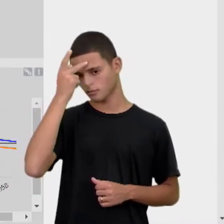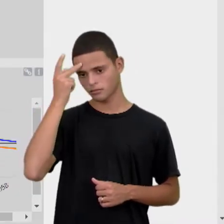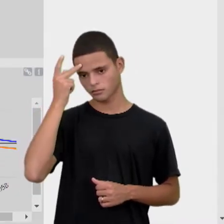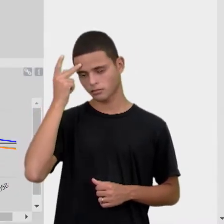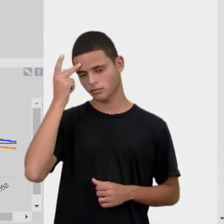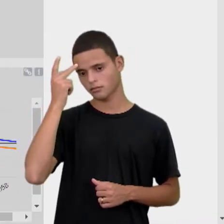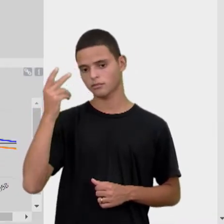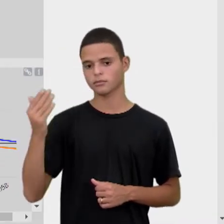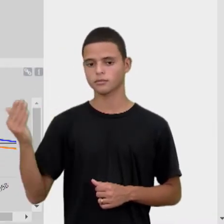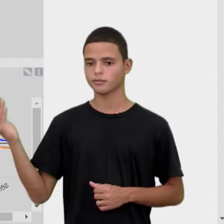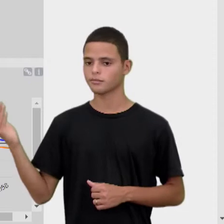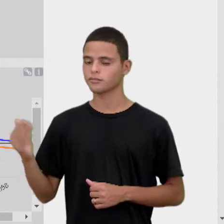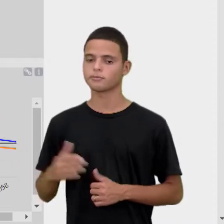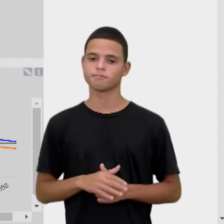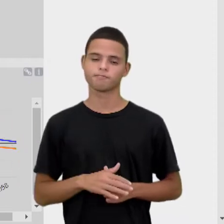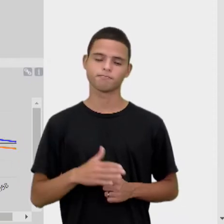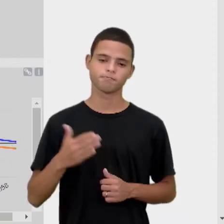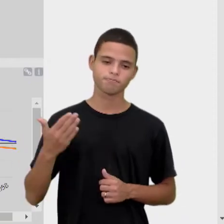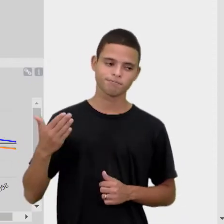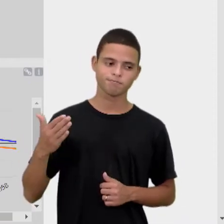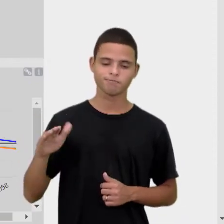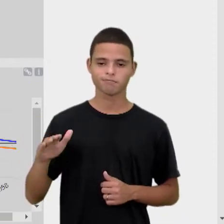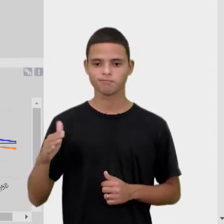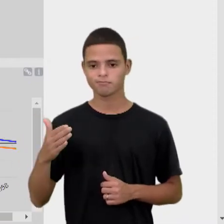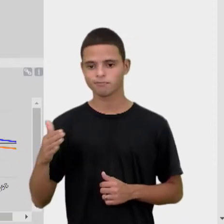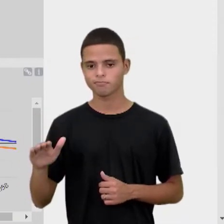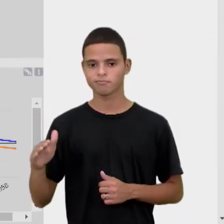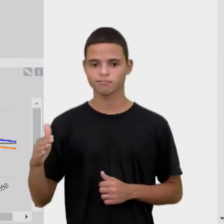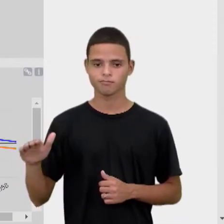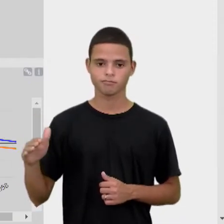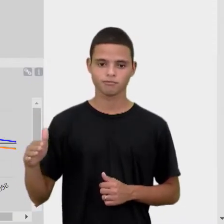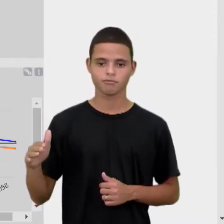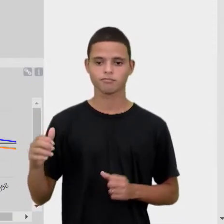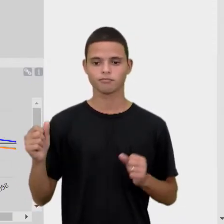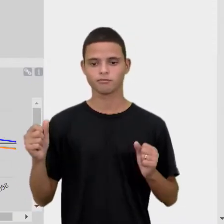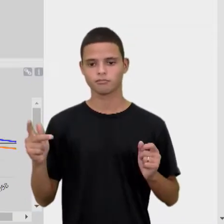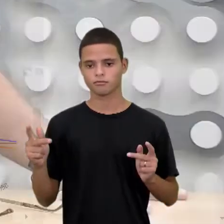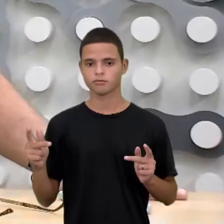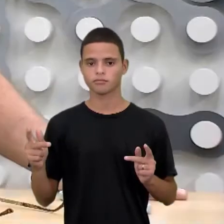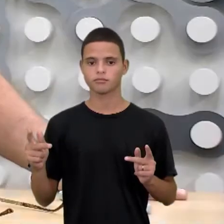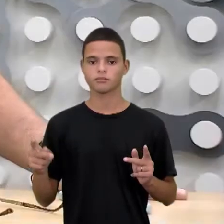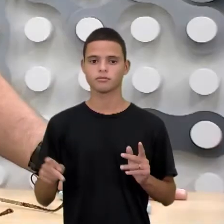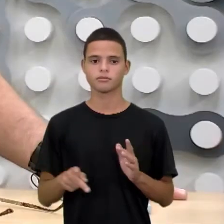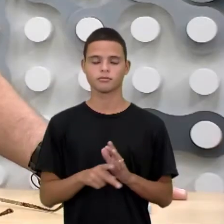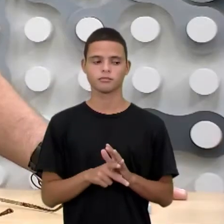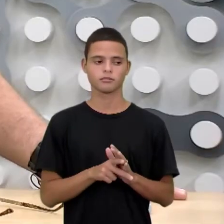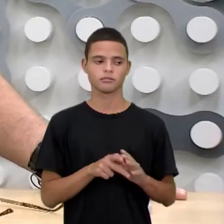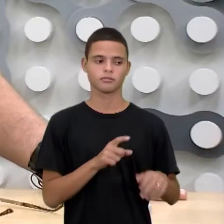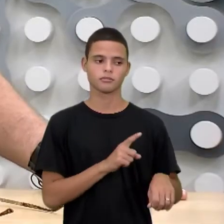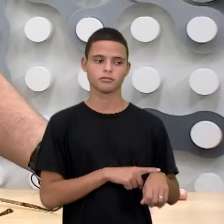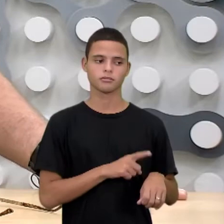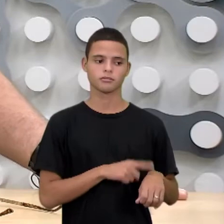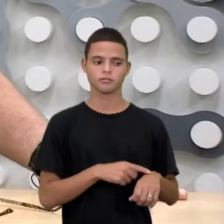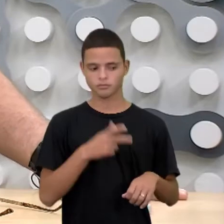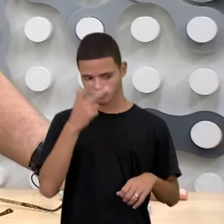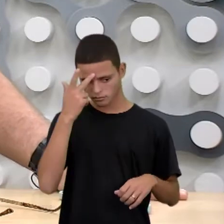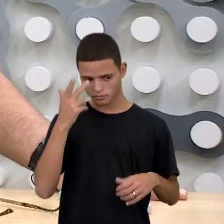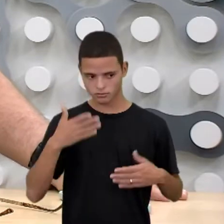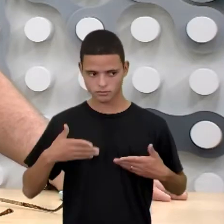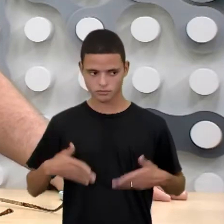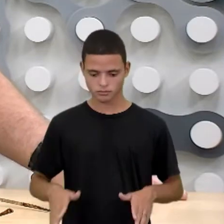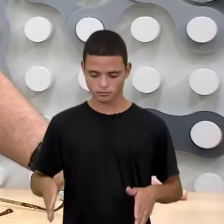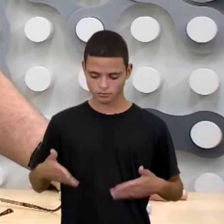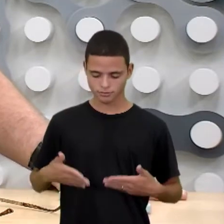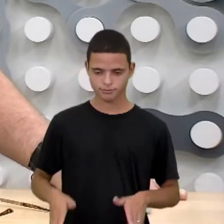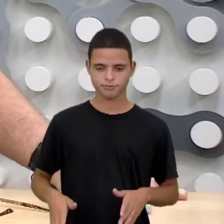917.256 pessoas. Eu falo projetado porque é uma projeção, tá? Então, é uma projeção pelo tempo, né, que se nasce aí as crianças,